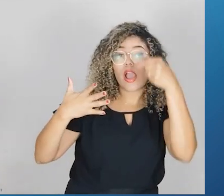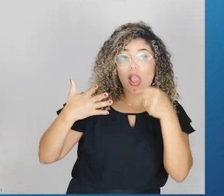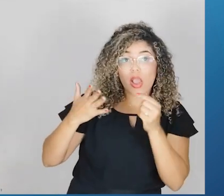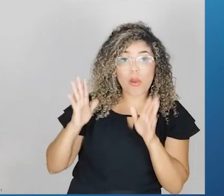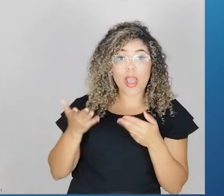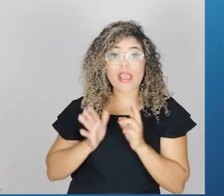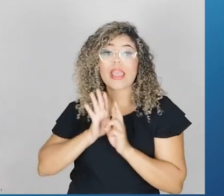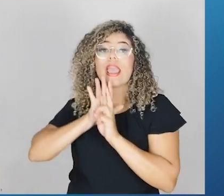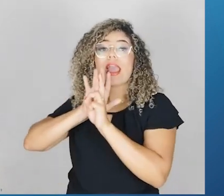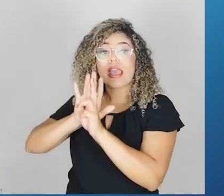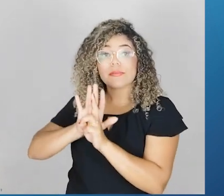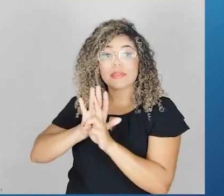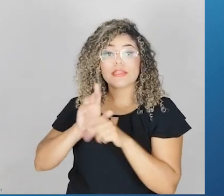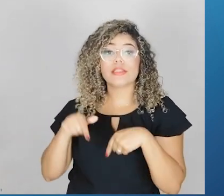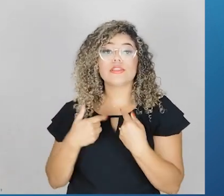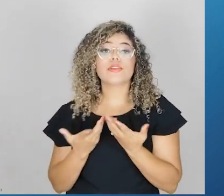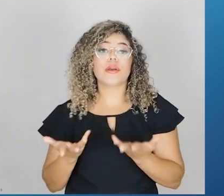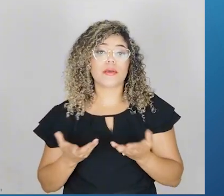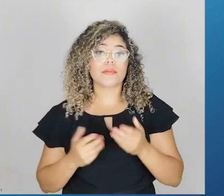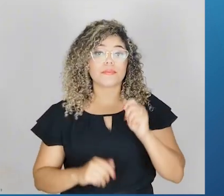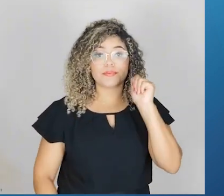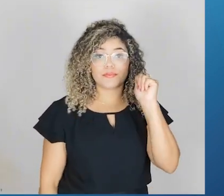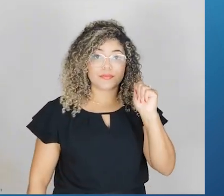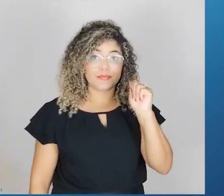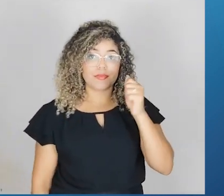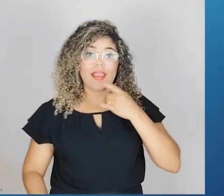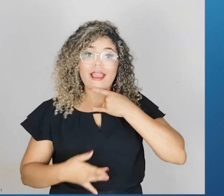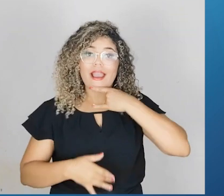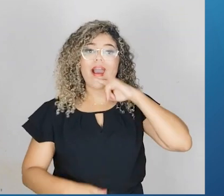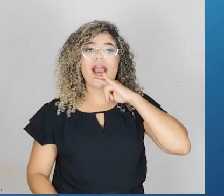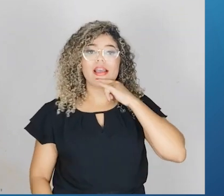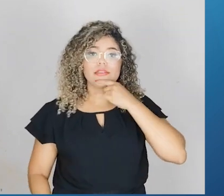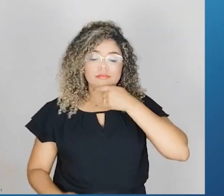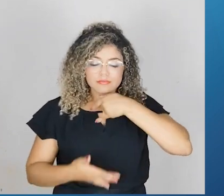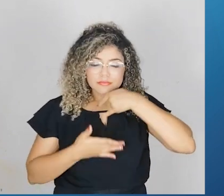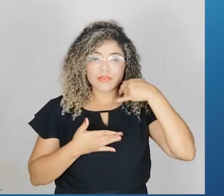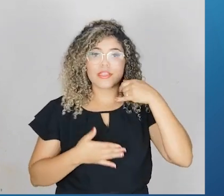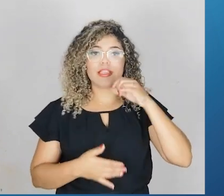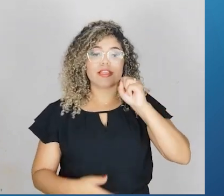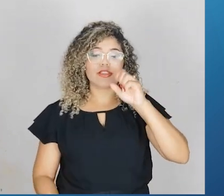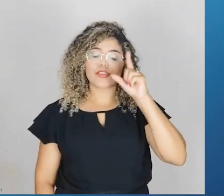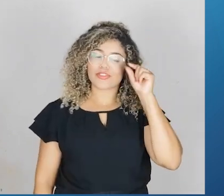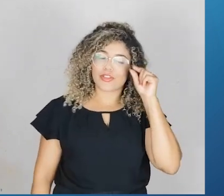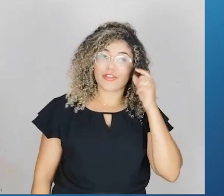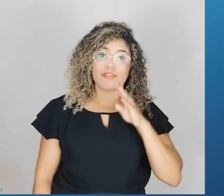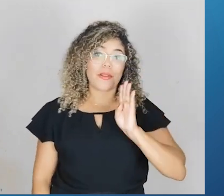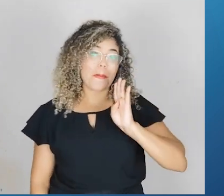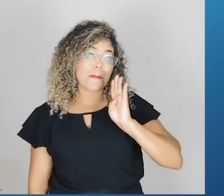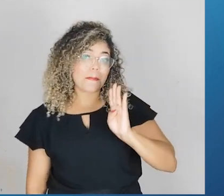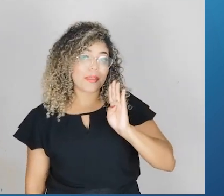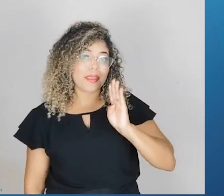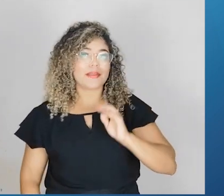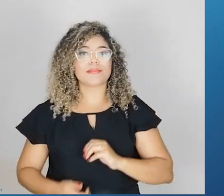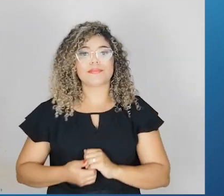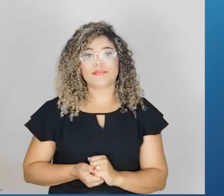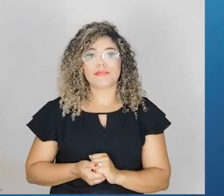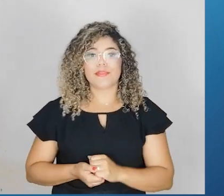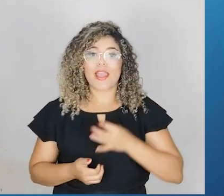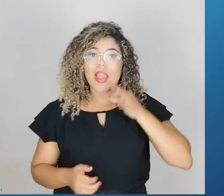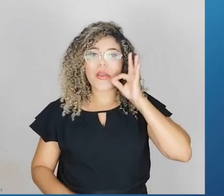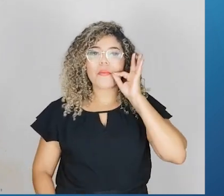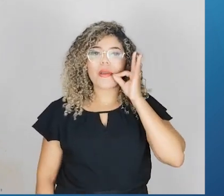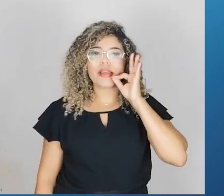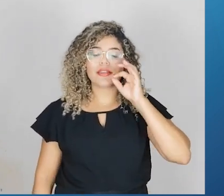que representa este grupo. Letra A, álcool, inalantes, solventes e soníferos. B,